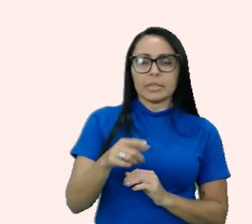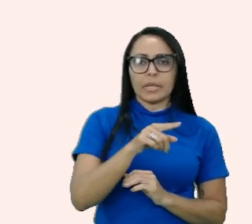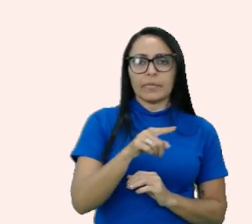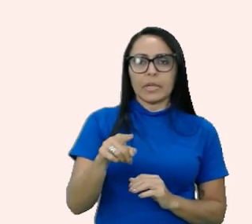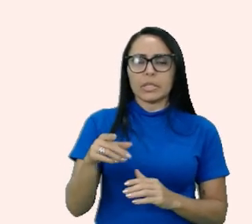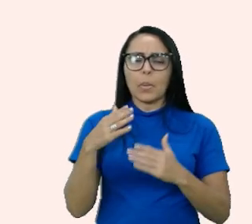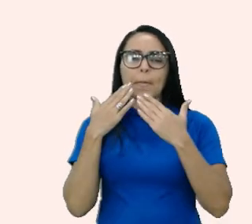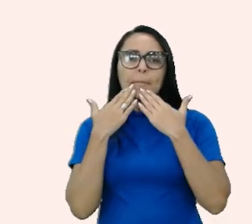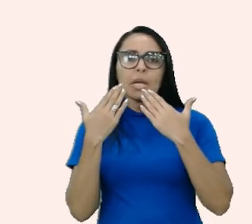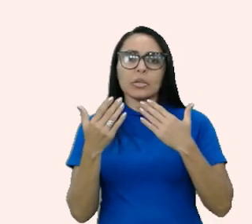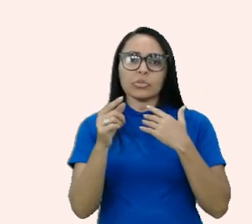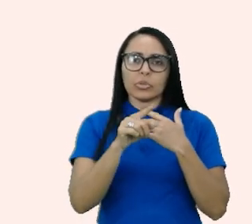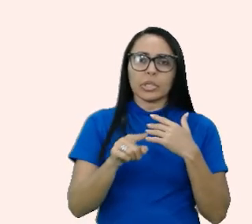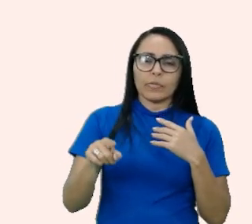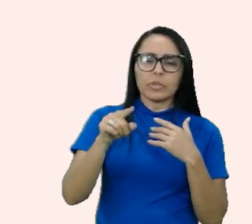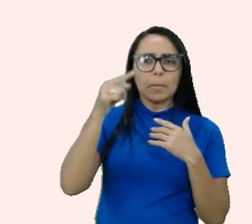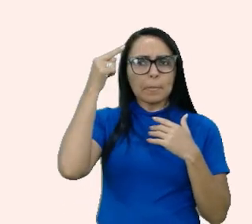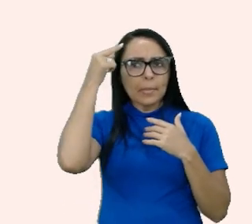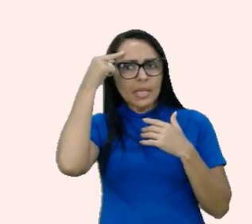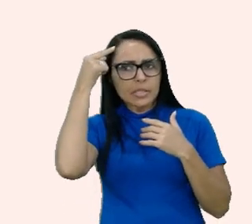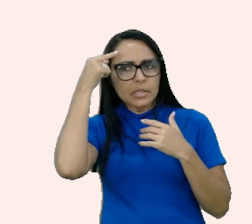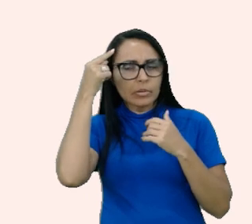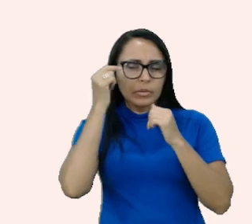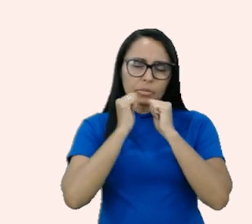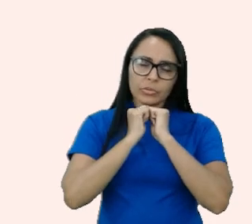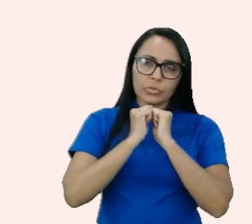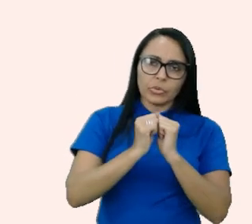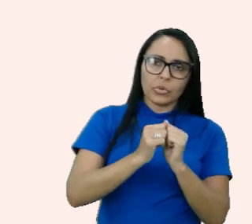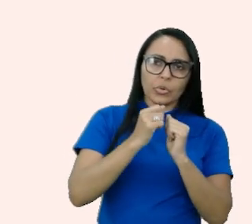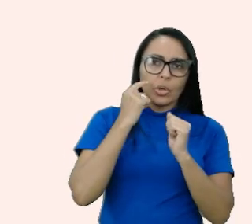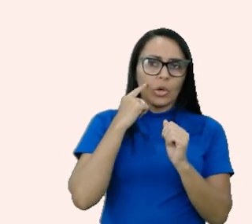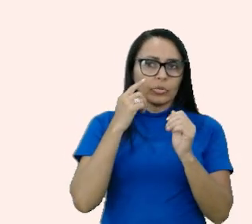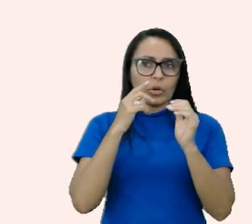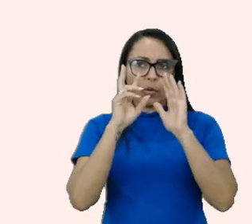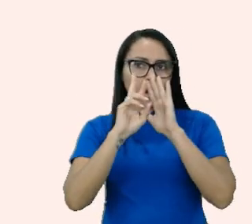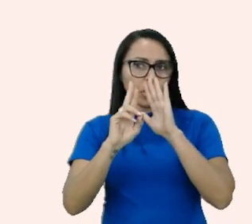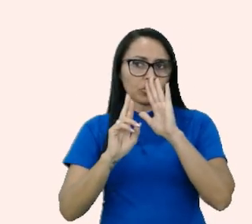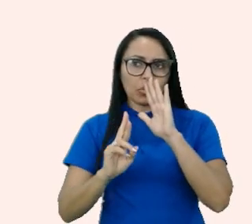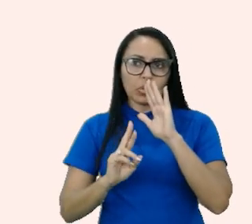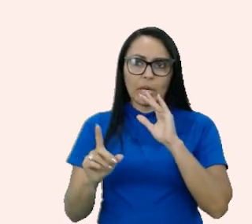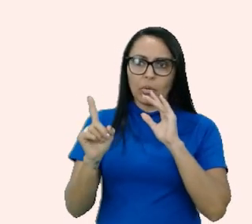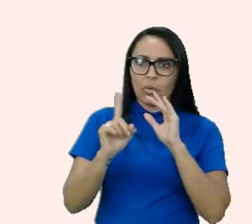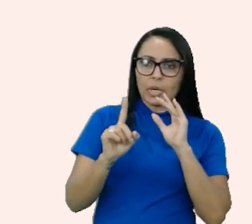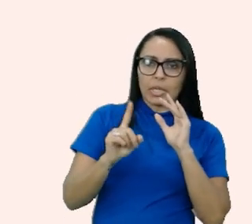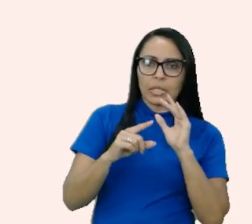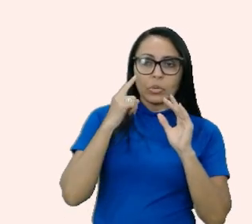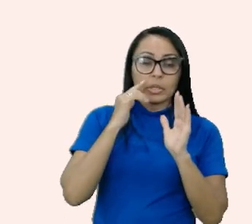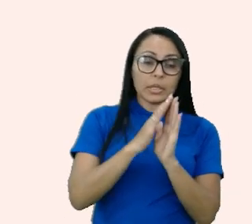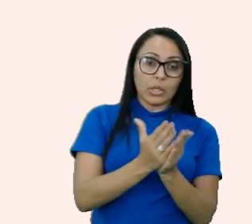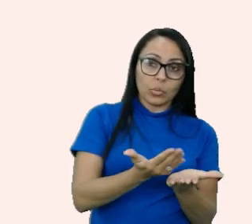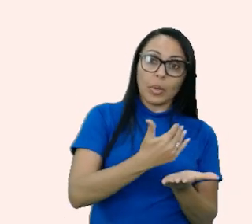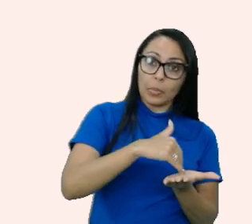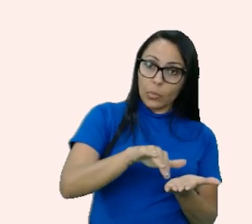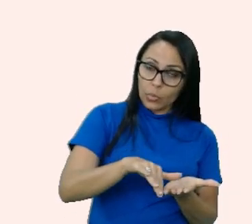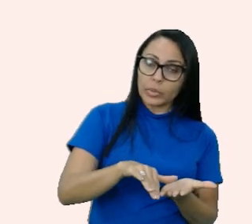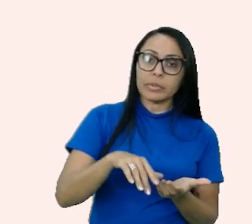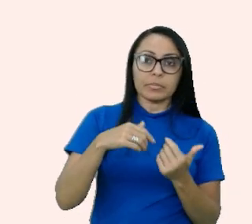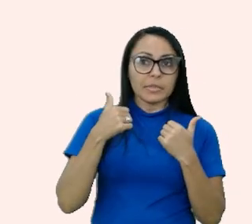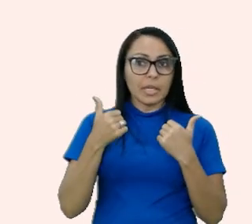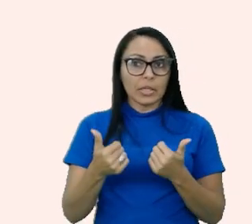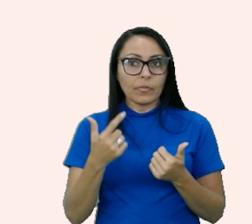se dedique nele pensando comigo. Não vou resolver ele agora, vai estar resolvido no nosso e-book, tá certo? Mas você